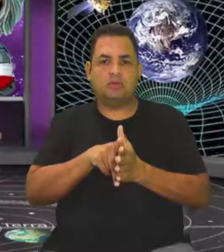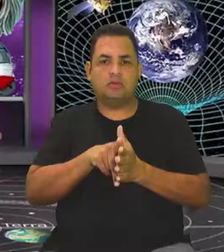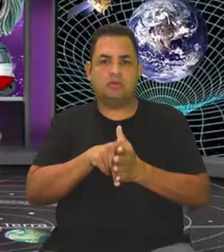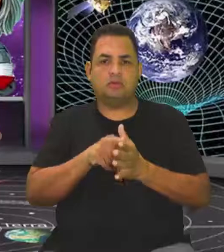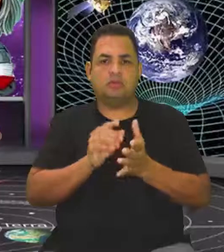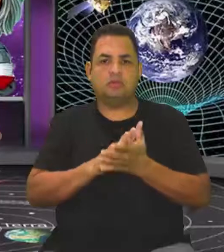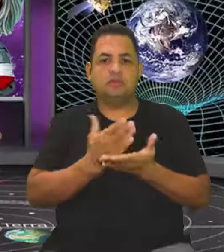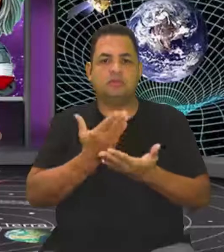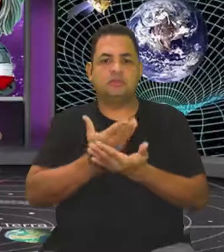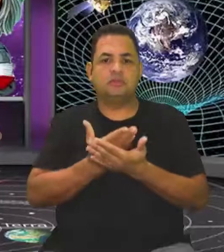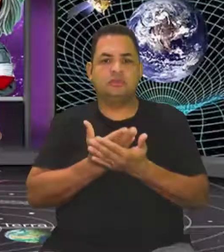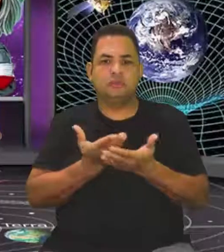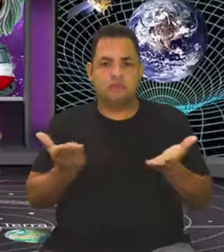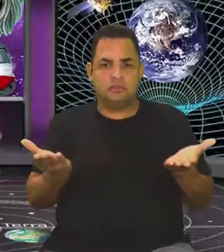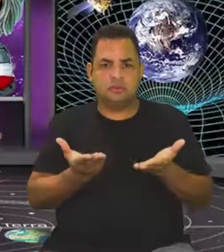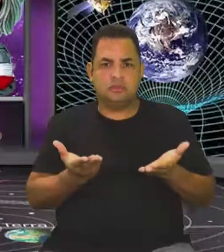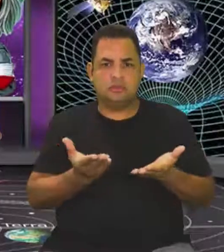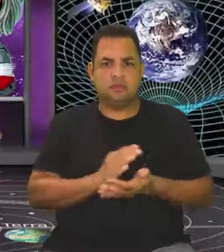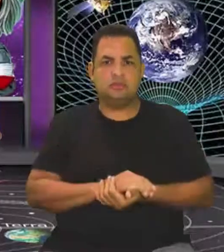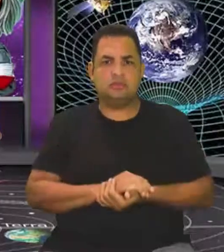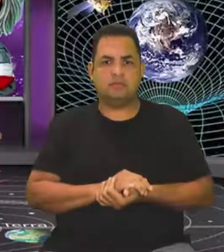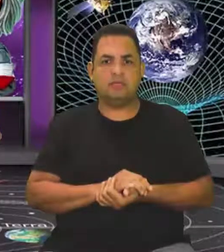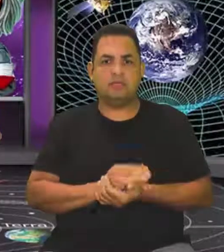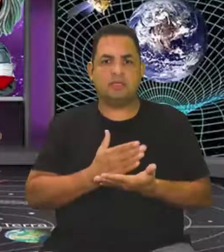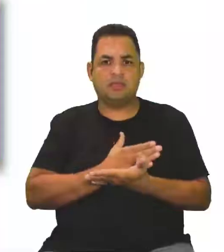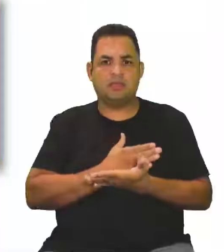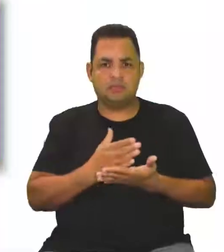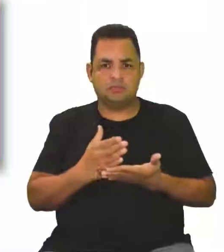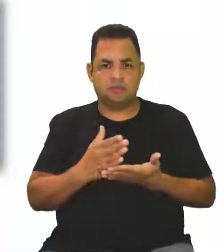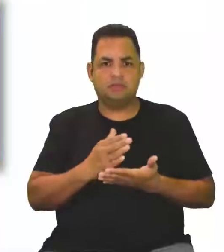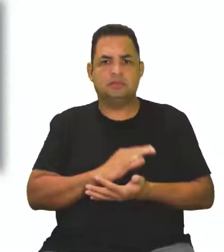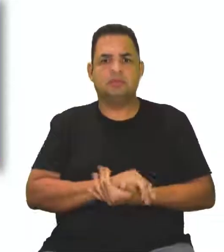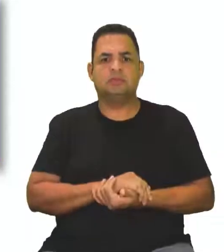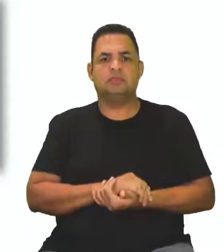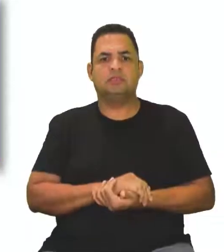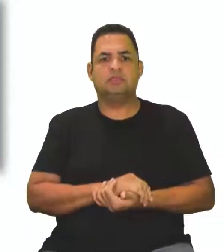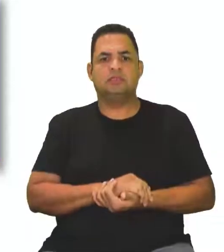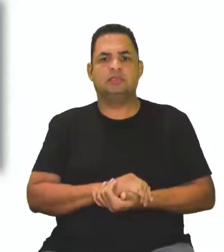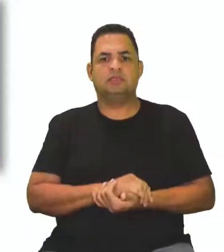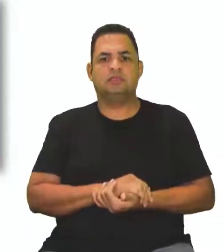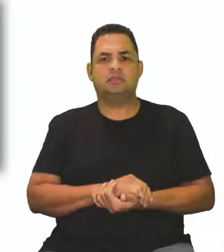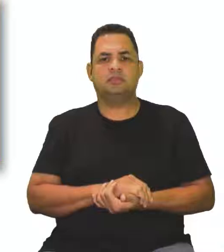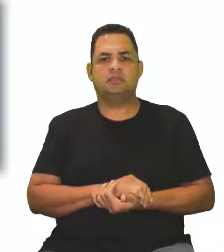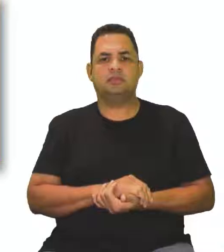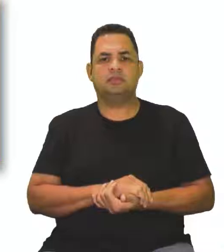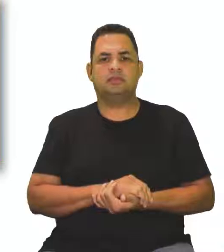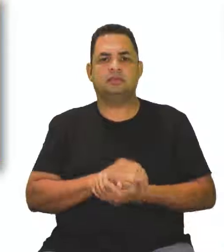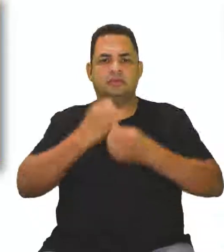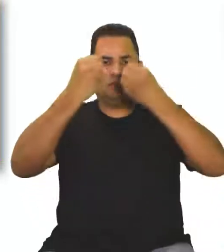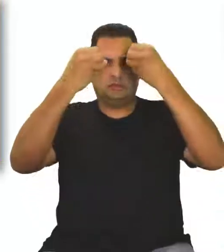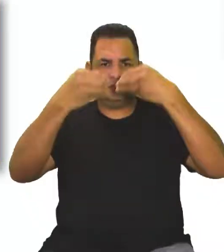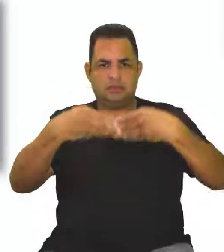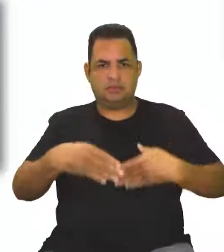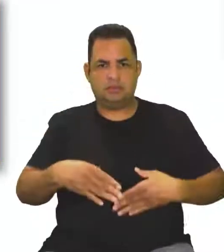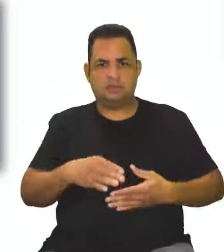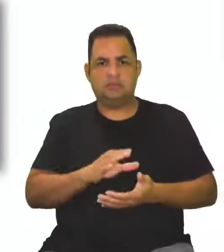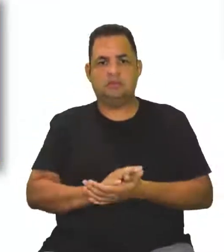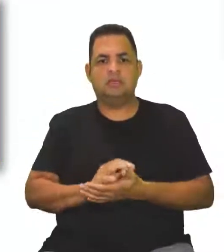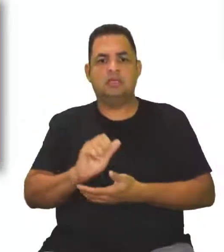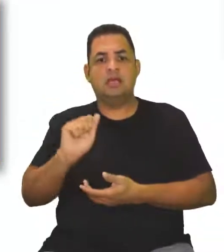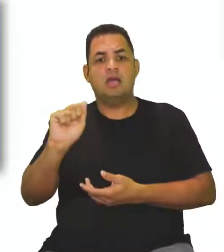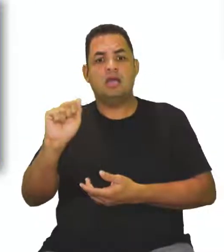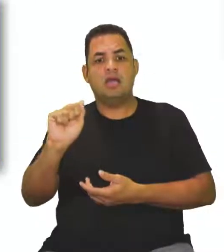ver a partir de hoje, tá? Então vamos começar, olha só, vamos falar aí de